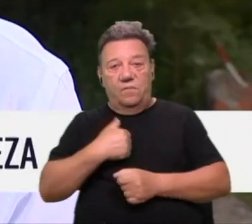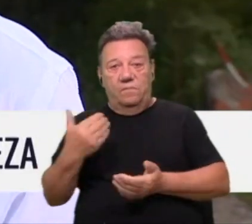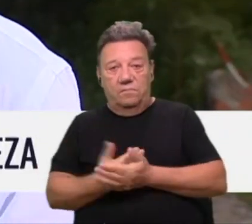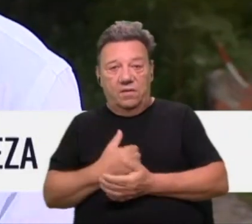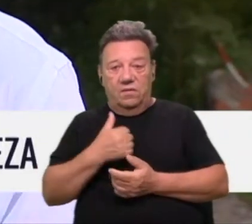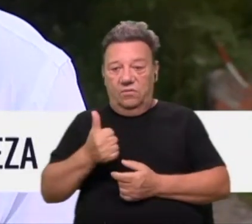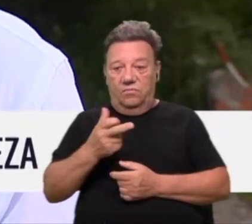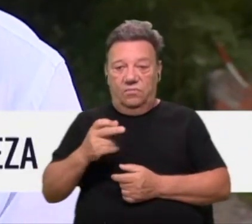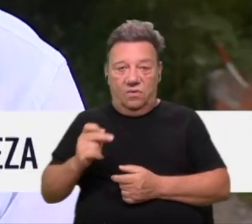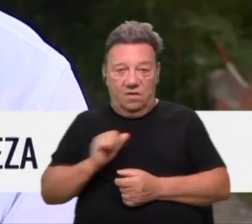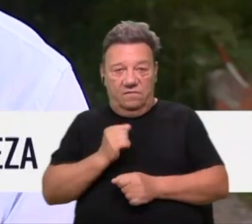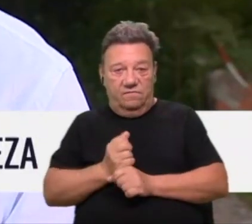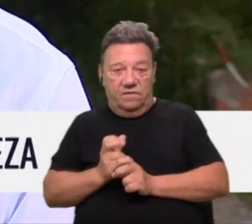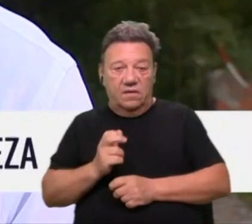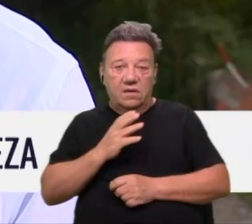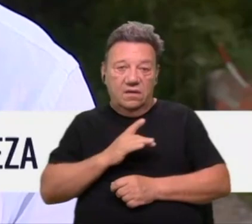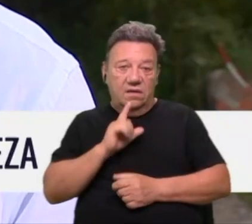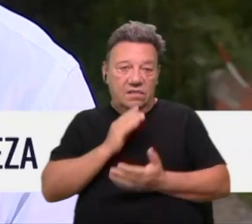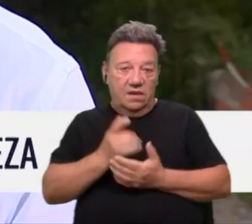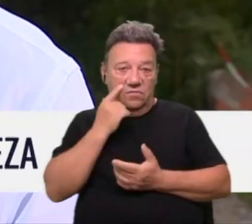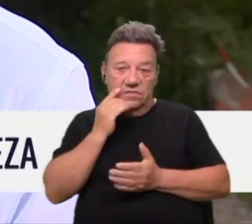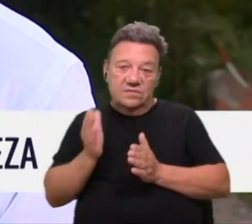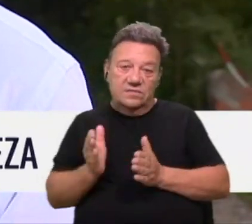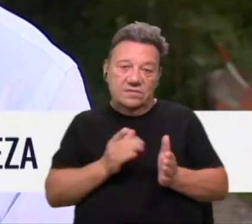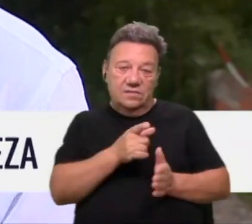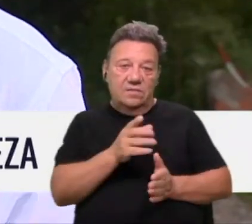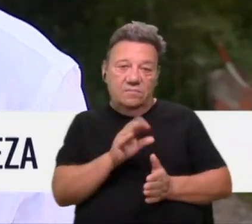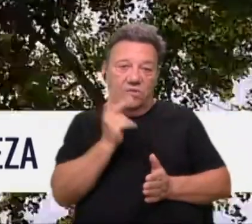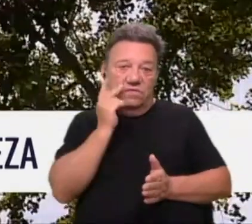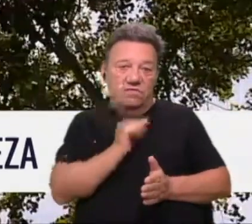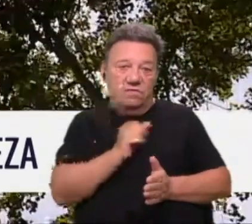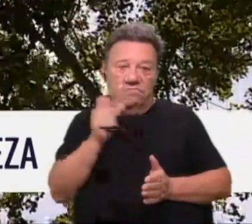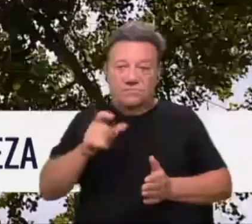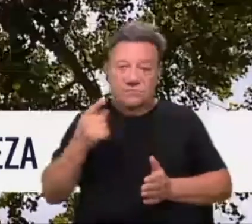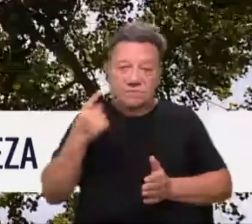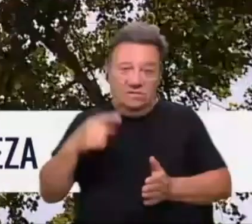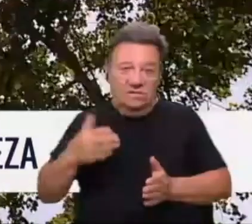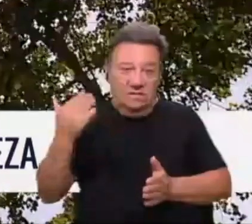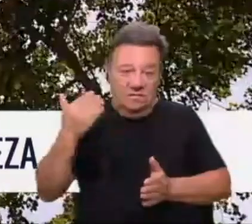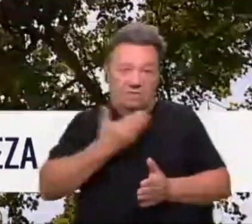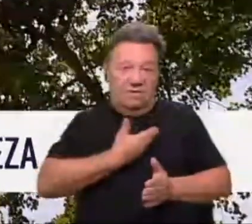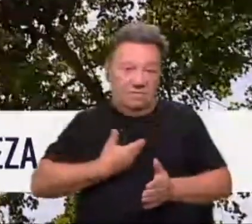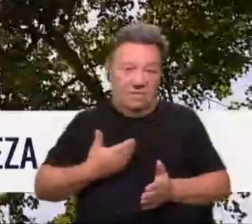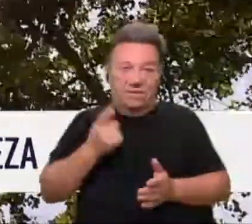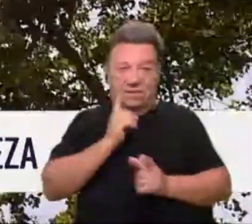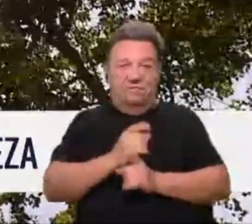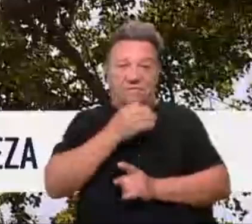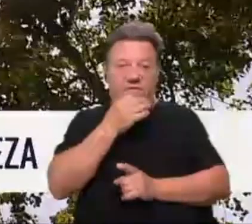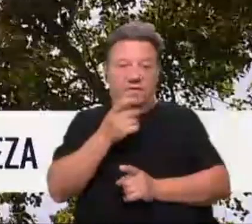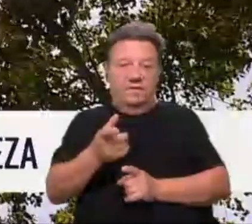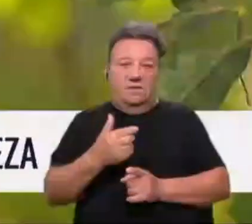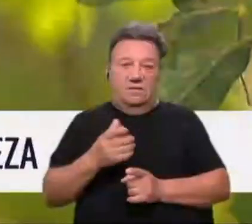e a sua brow e portanto Nós também queremos dar a conhecer esse modo de vida que as pessoas tinham antigamente e estamos a falar